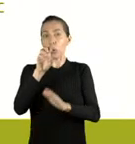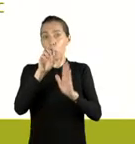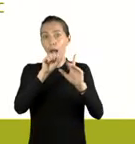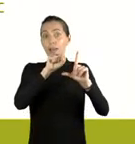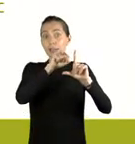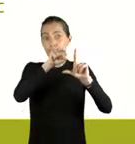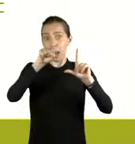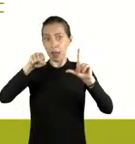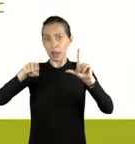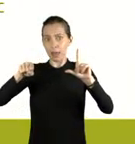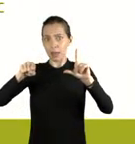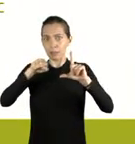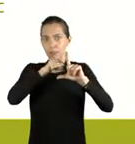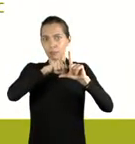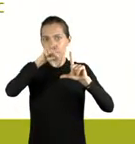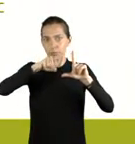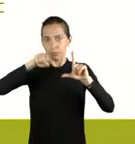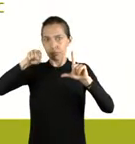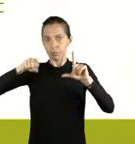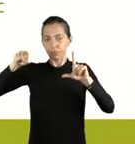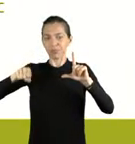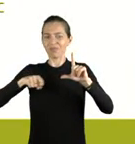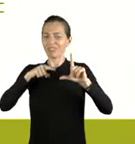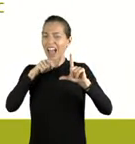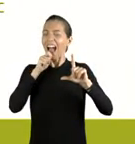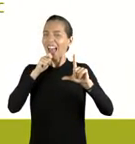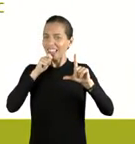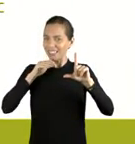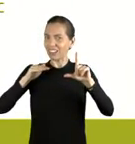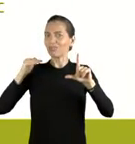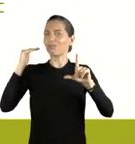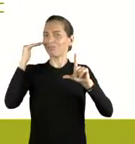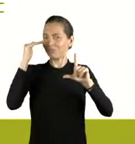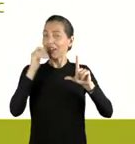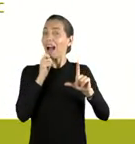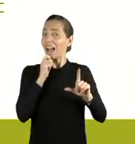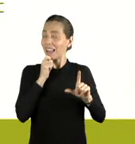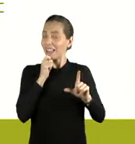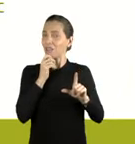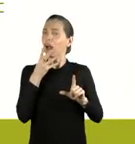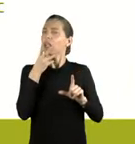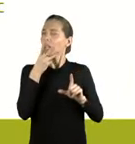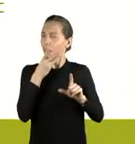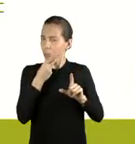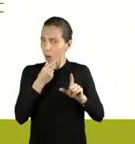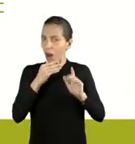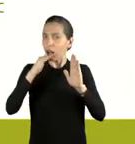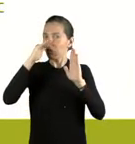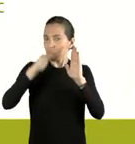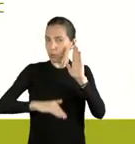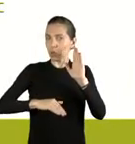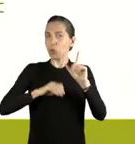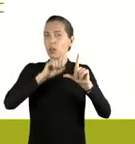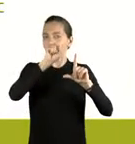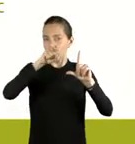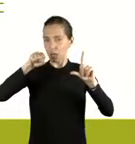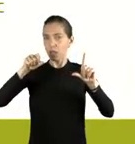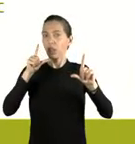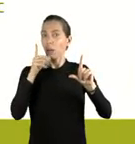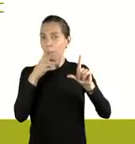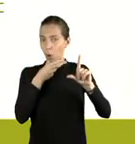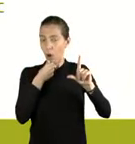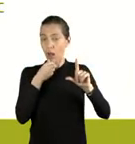Então, vai demorar bastante tempo para a gente começar a ver uma queda de Selic. E, no final